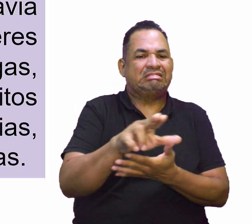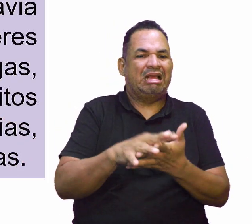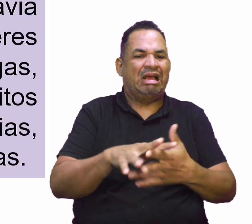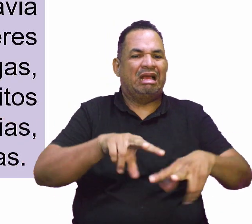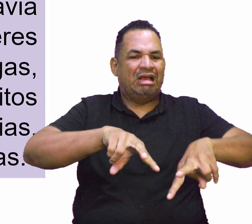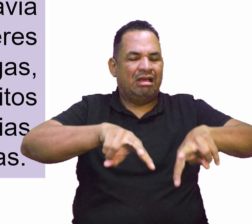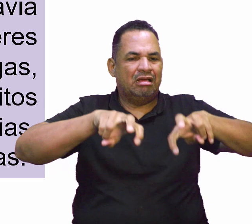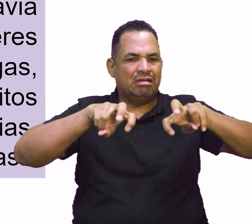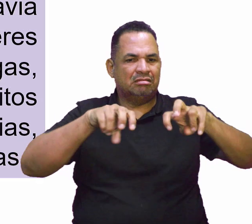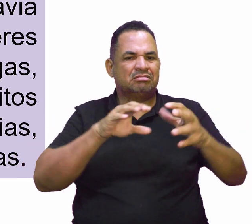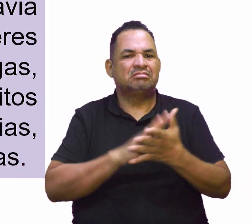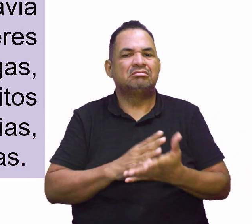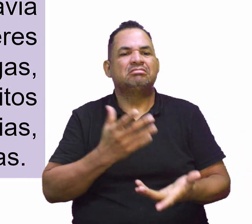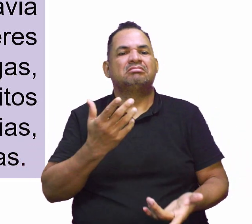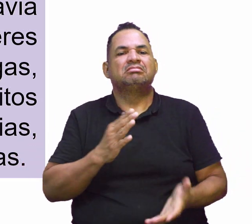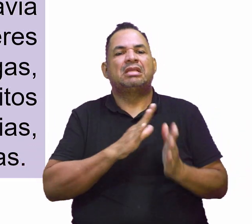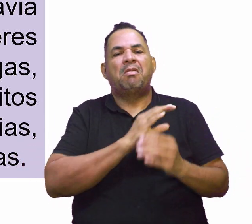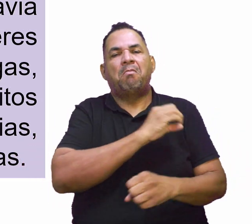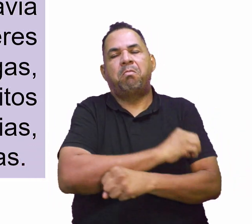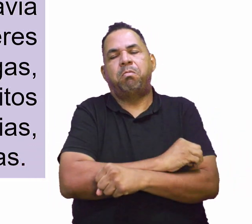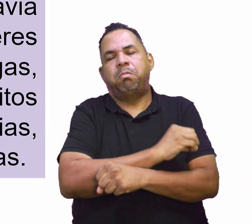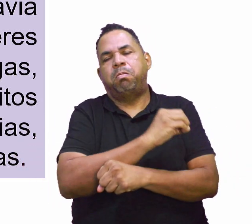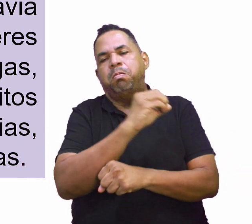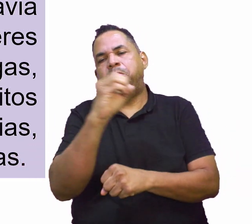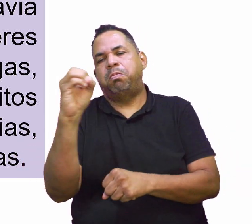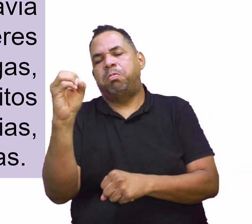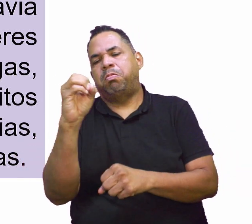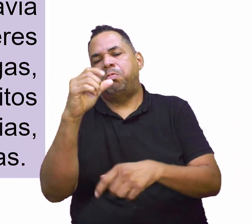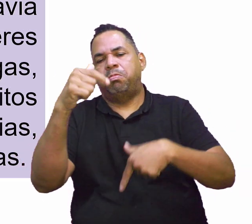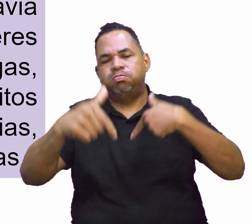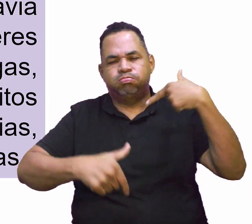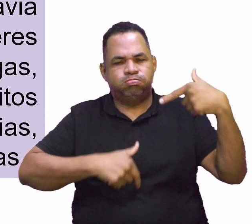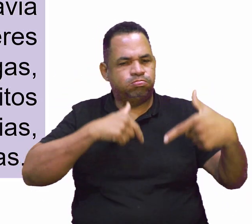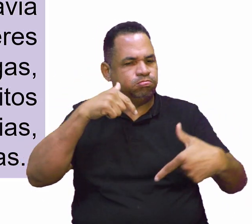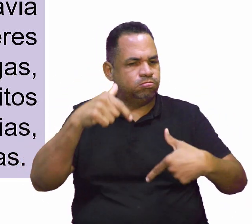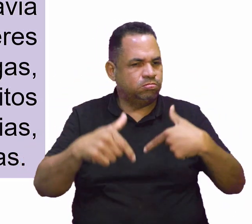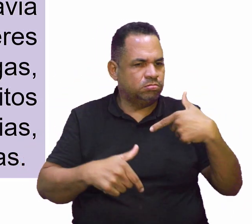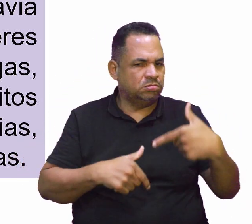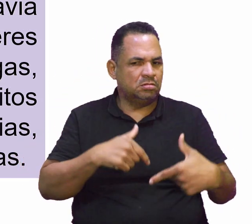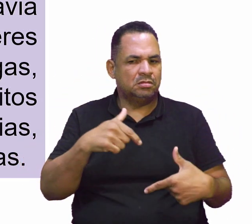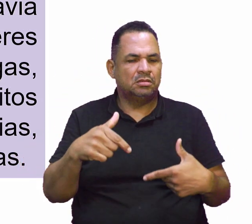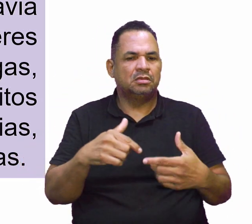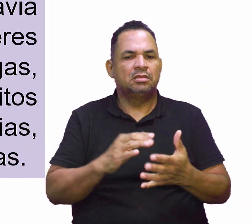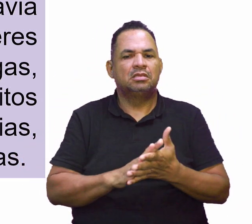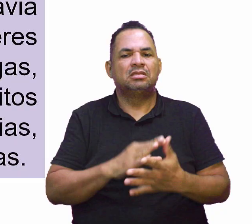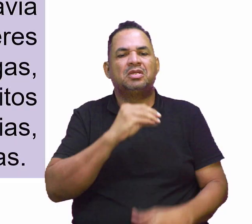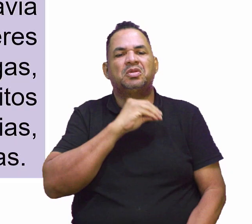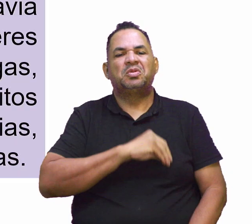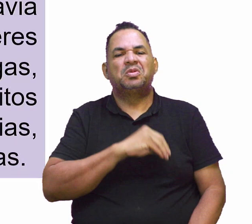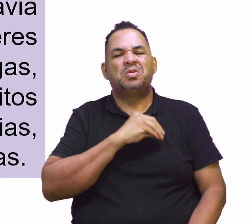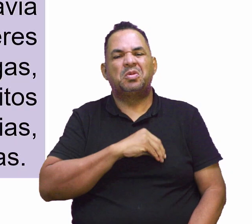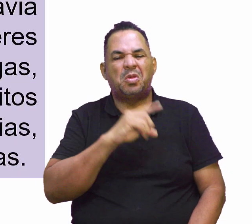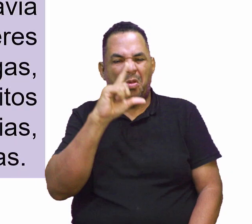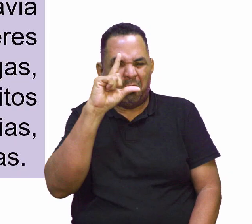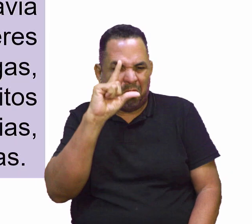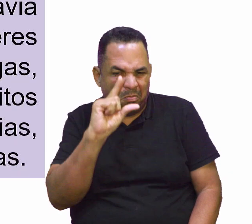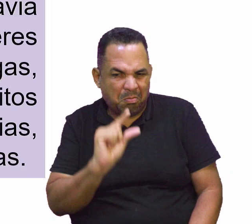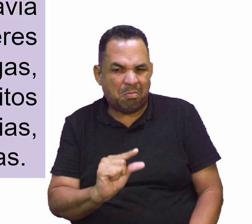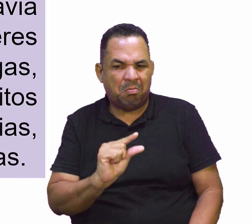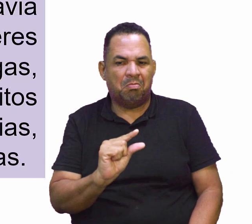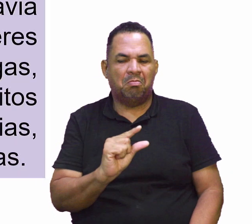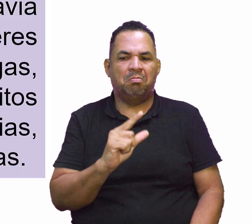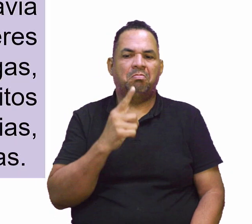enfrentar longas jornadas de trabalho, eles vão receber um salário bem baixo, não vai